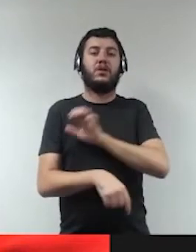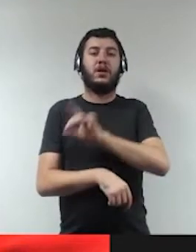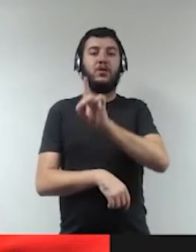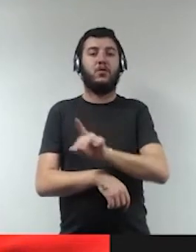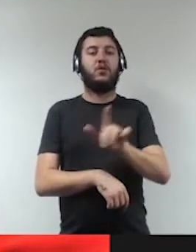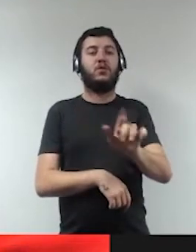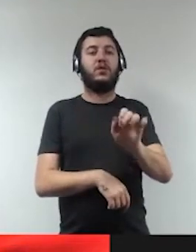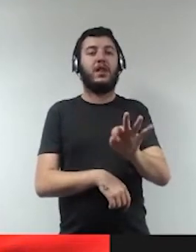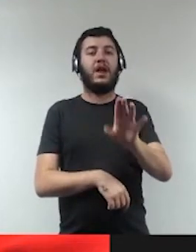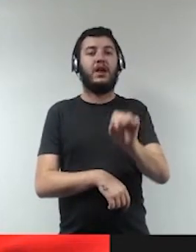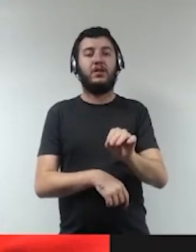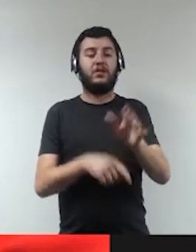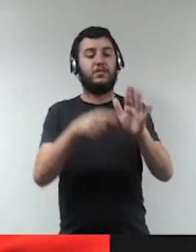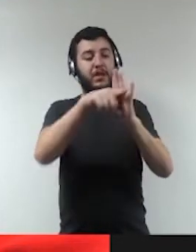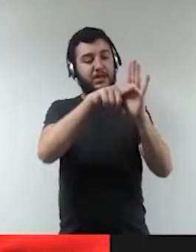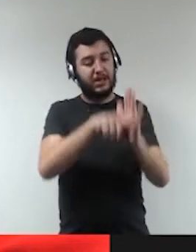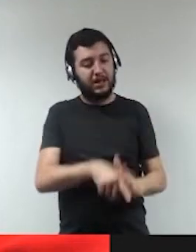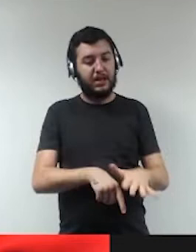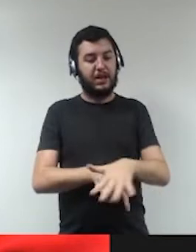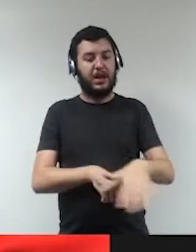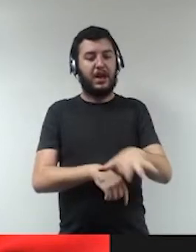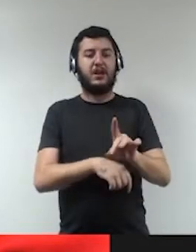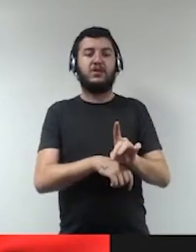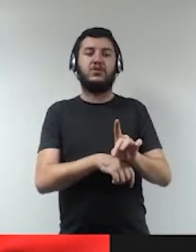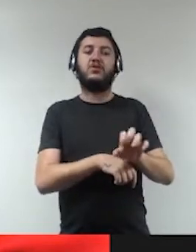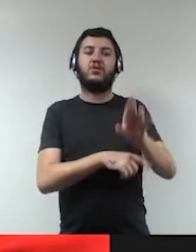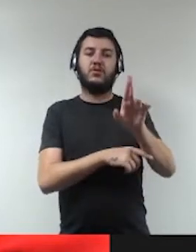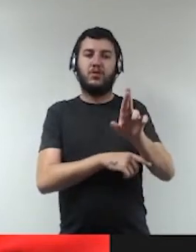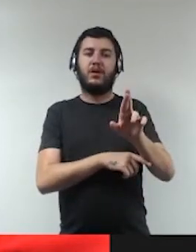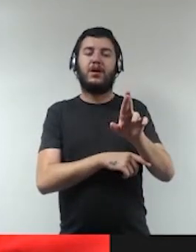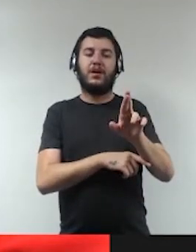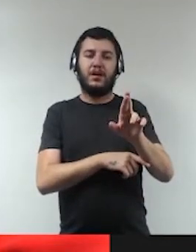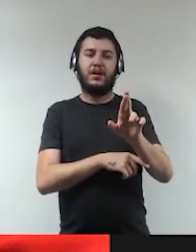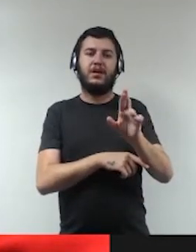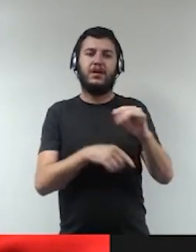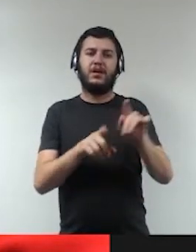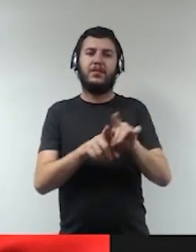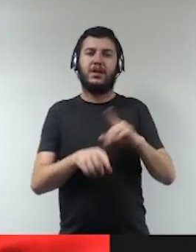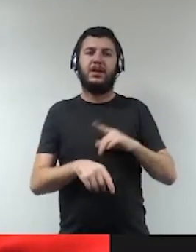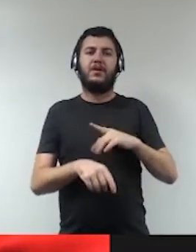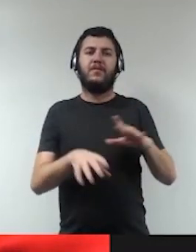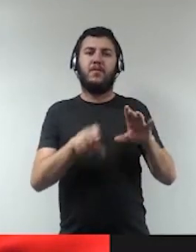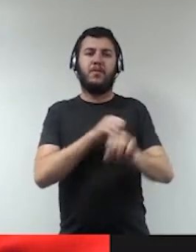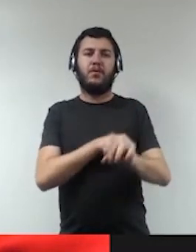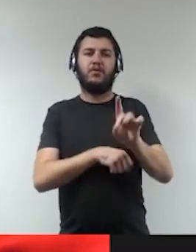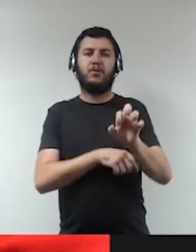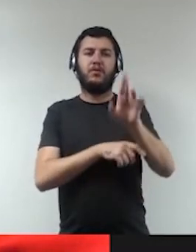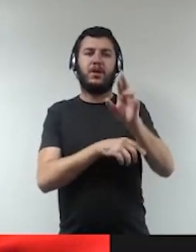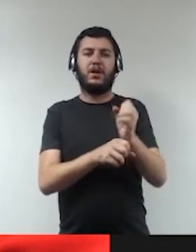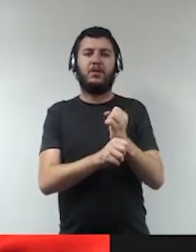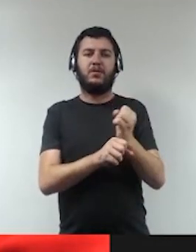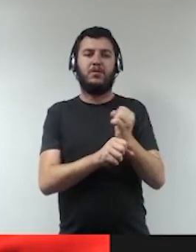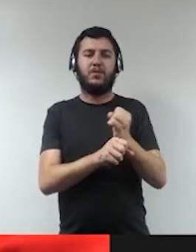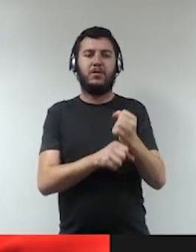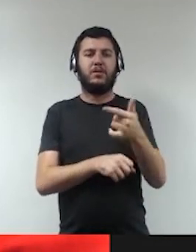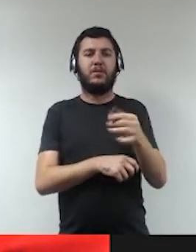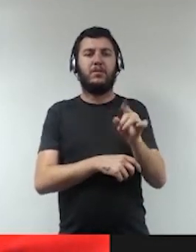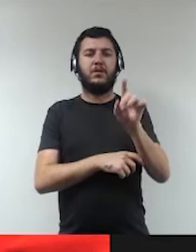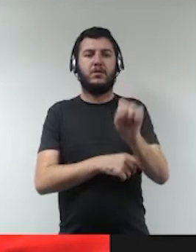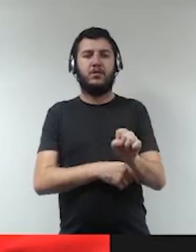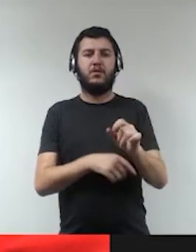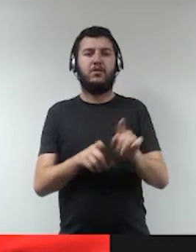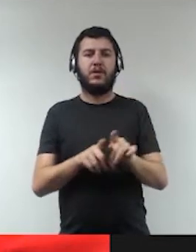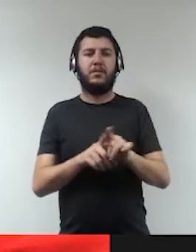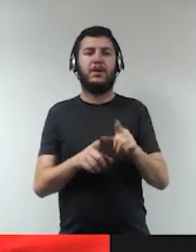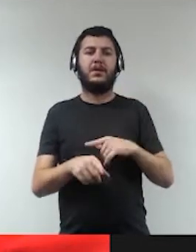Extensão, pós-doutorado, ele tem pós-doutorado em 2016 e 2018. Atividades e grupos de pesquisa em Direito